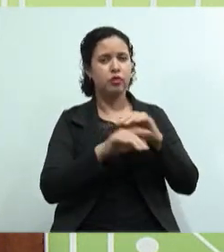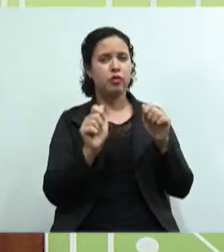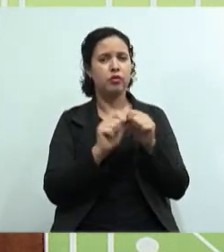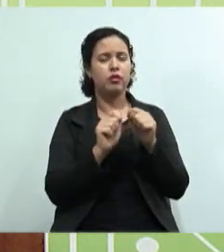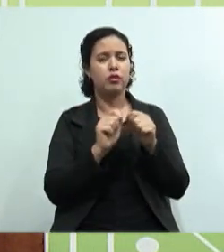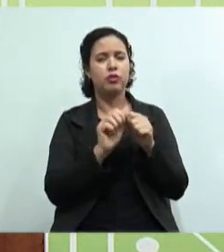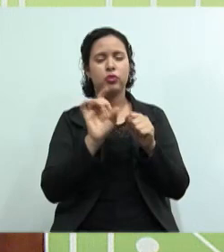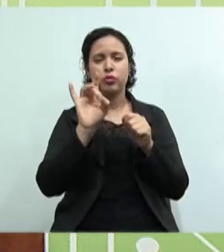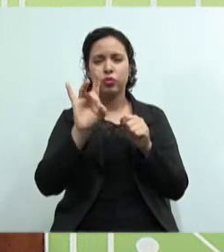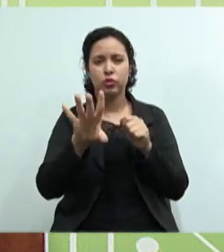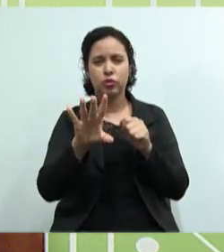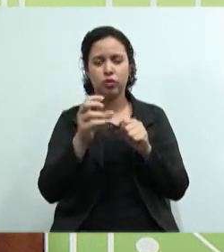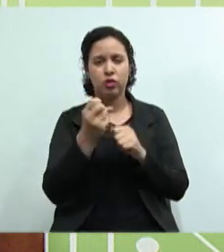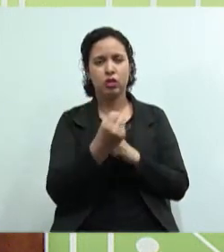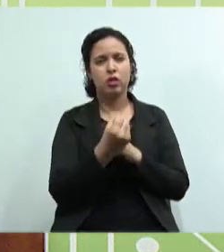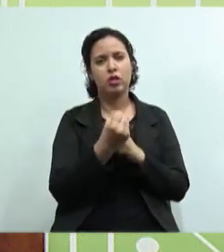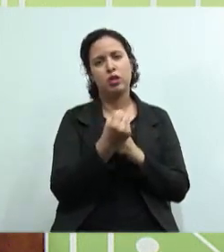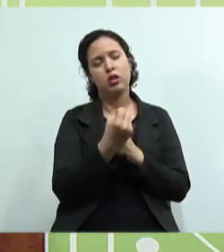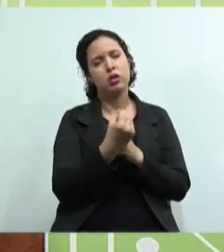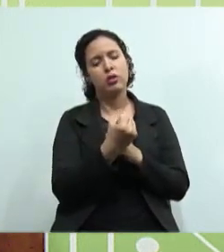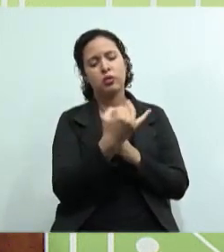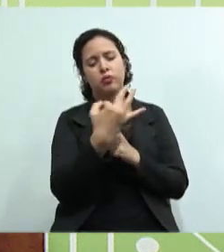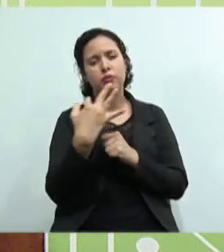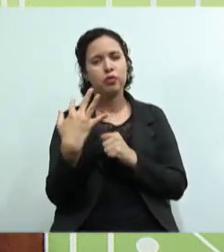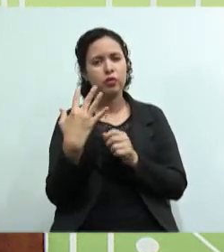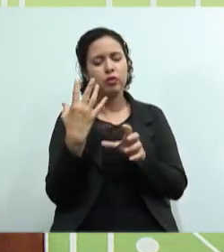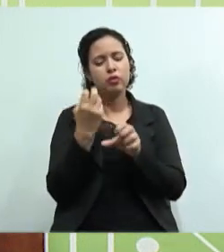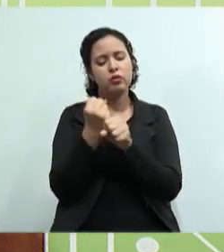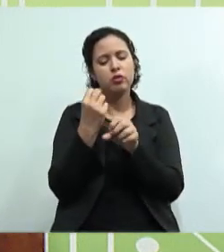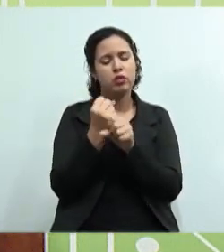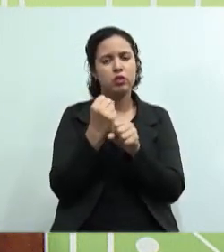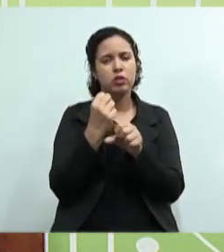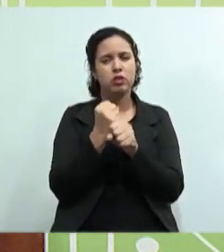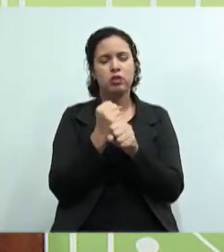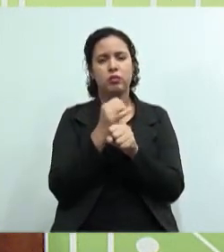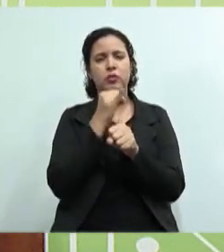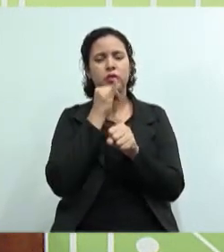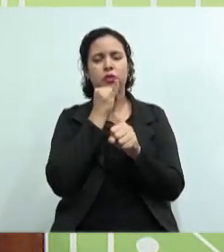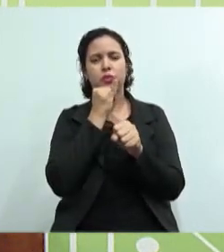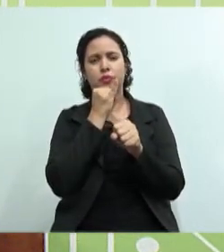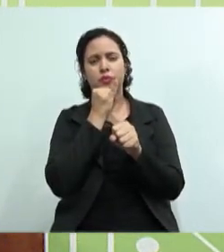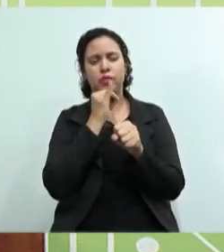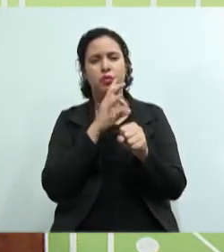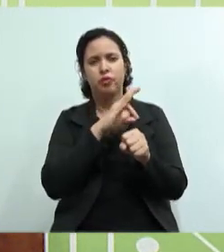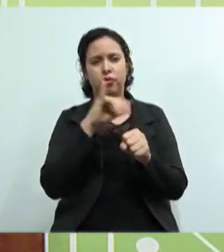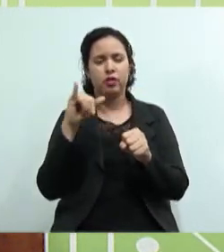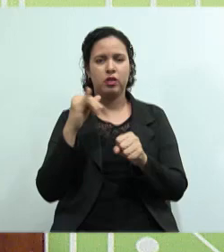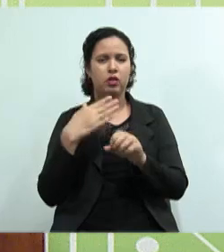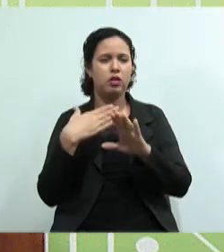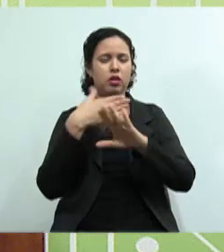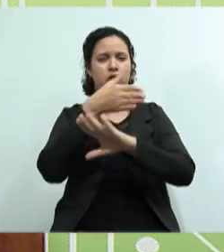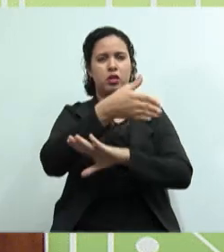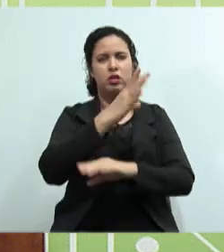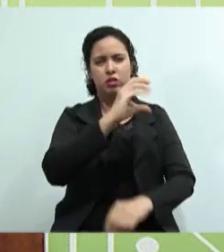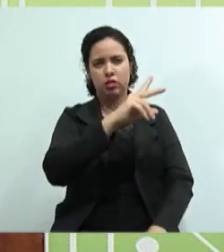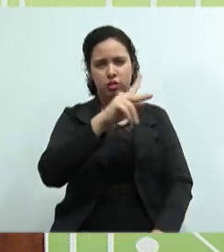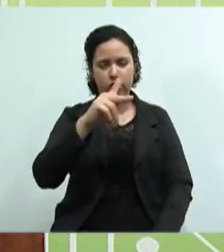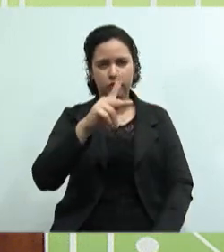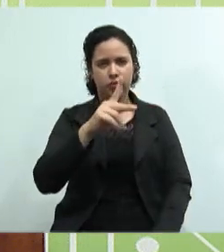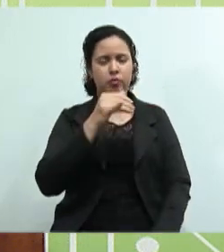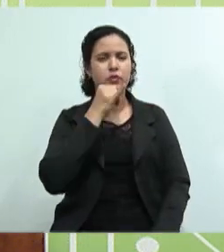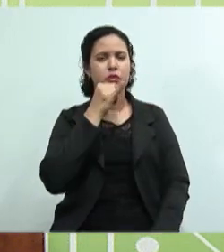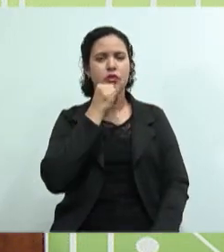a contagem física. Vai lá na cooperativa e conta. Eu tenho tanto sabão em pó que eu utilizo lá para fazer a limpeza